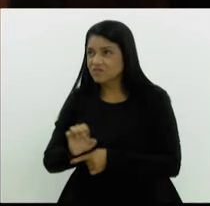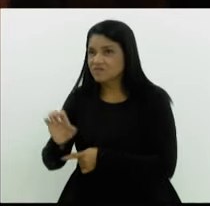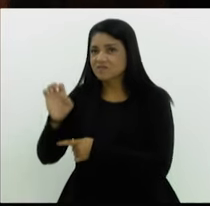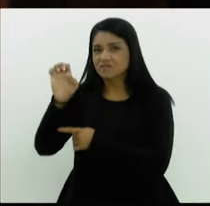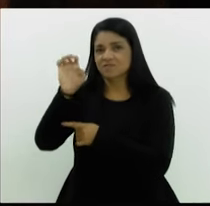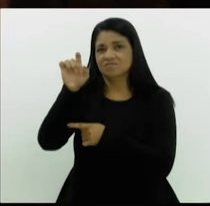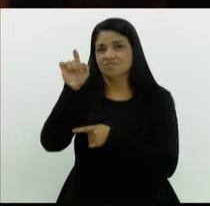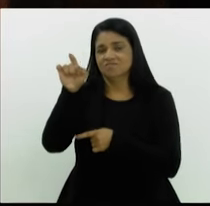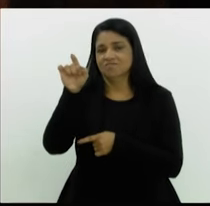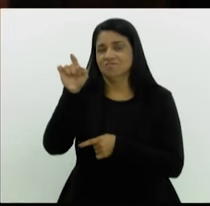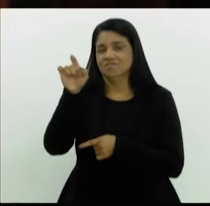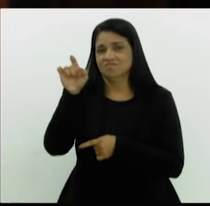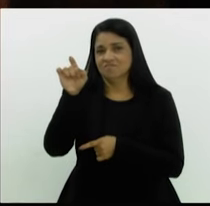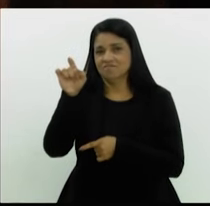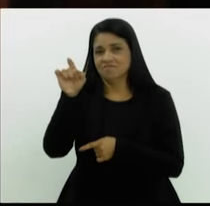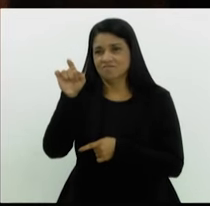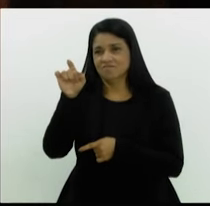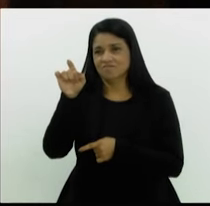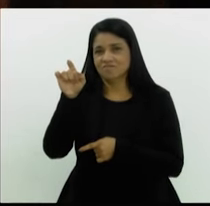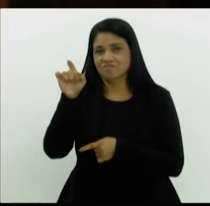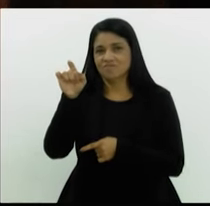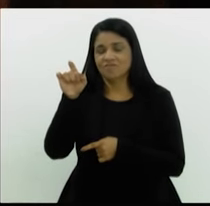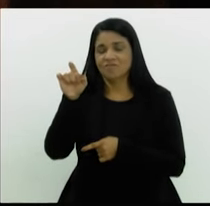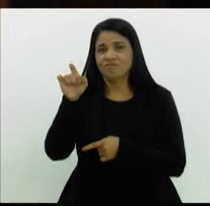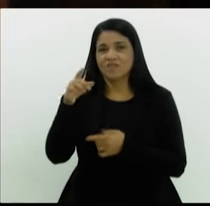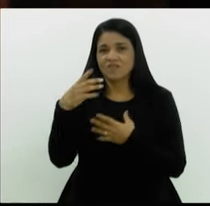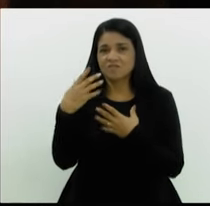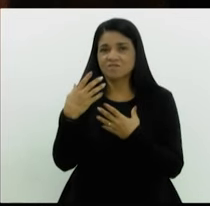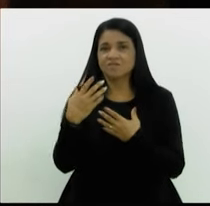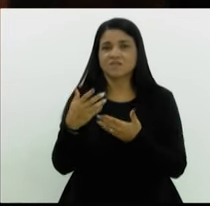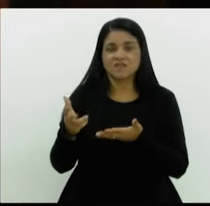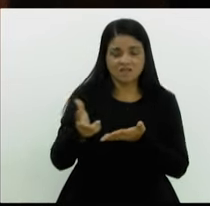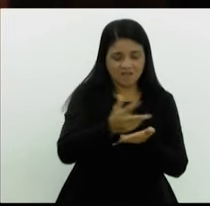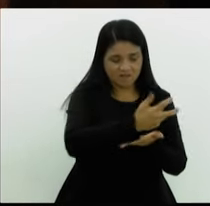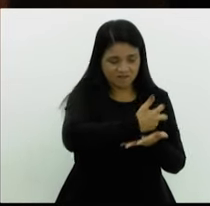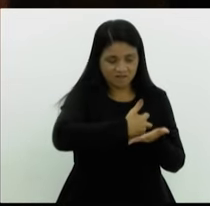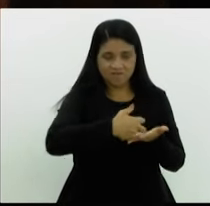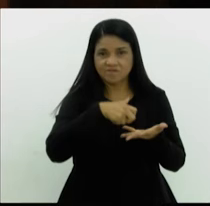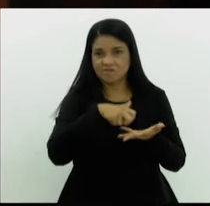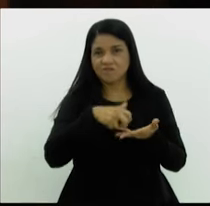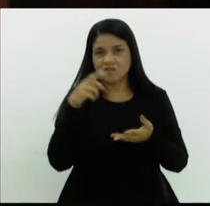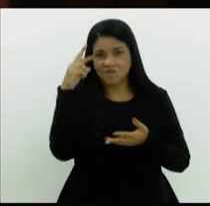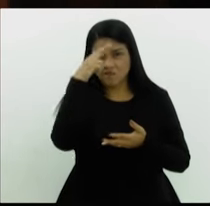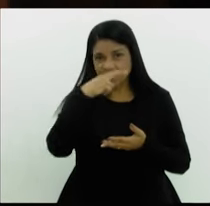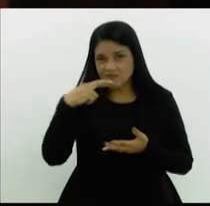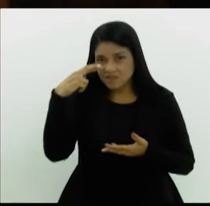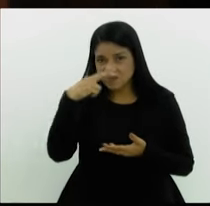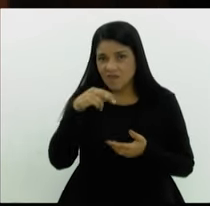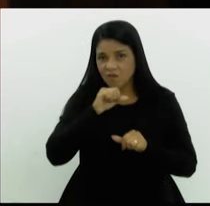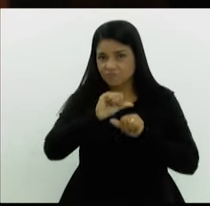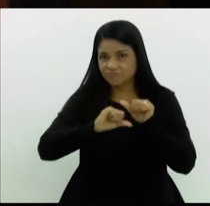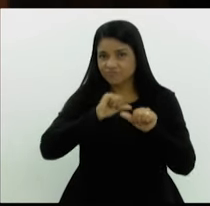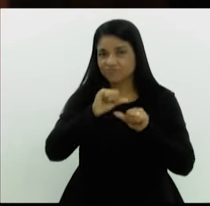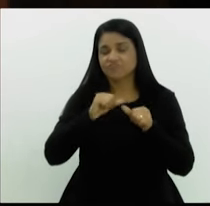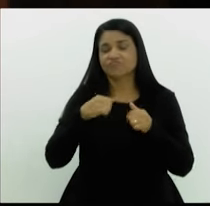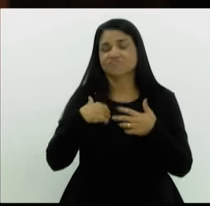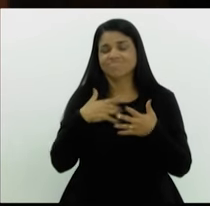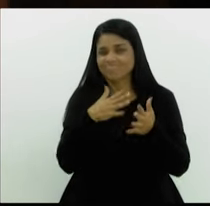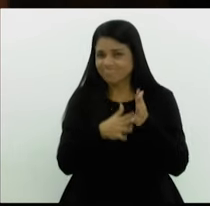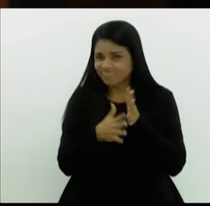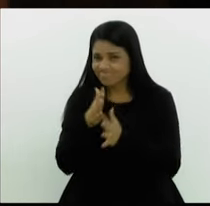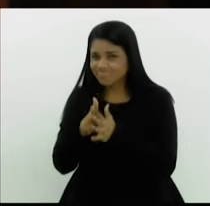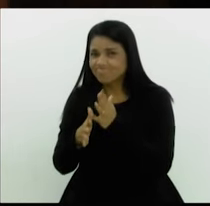estão, não é, que fizeram essa adesão ao regime de recuperação fiscal numa situação complicada